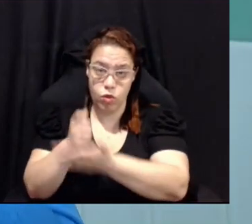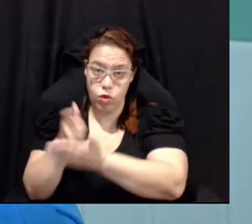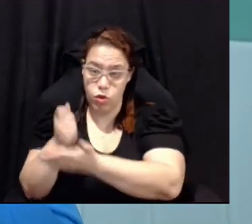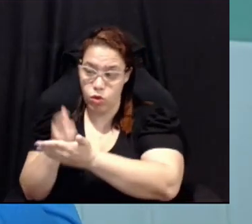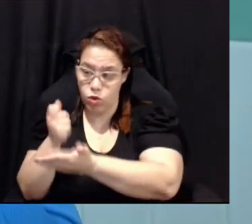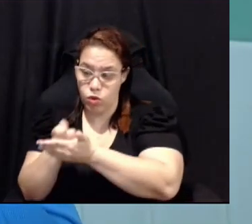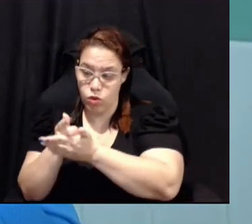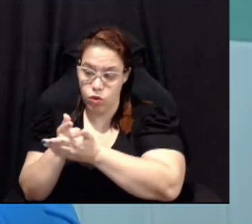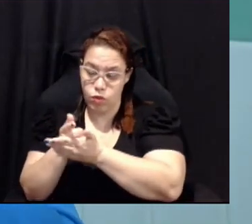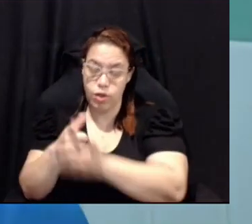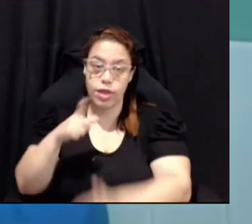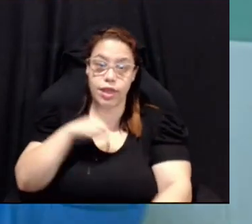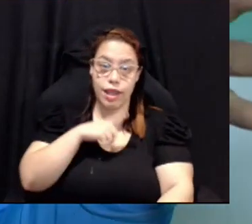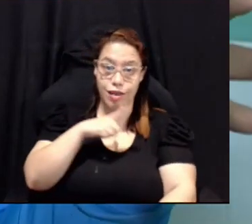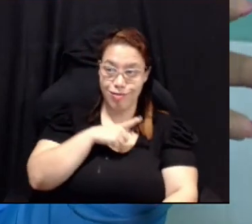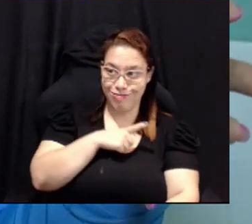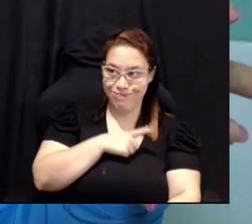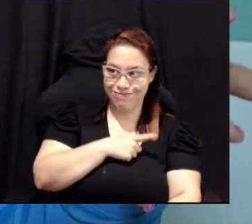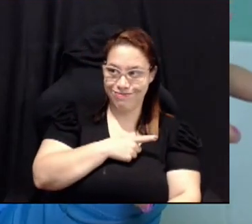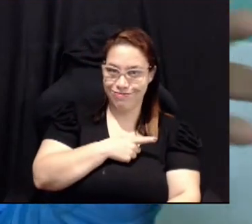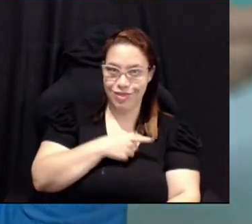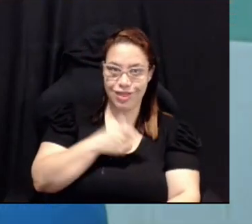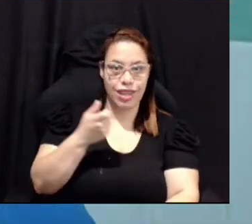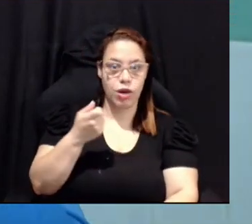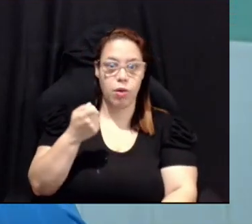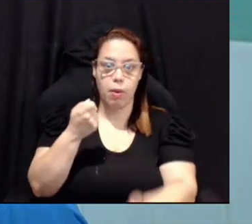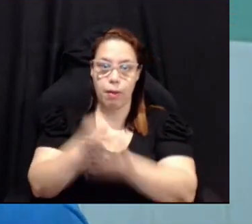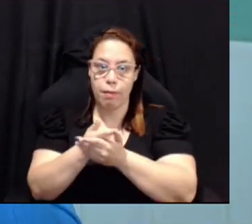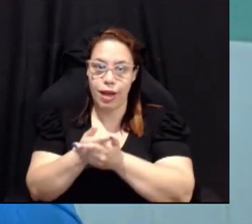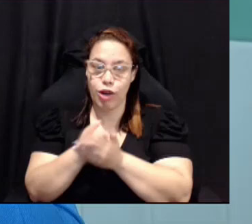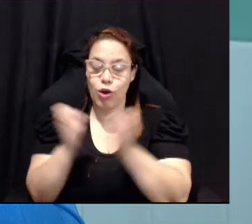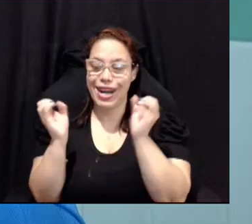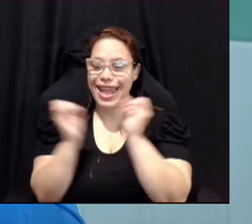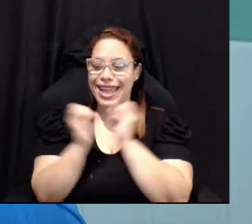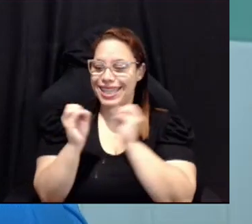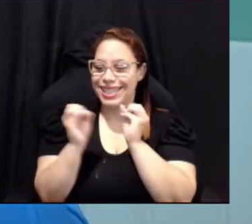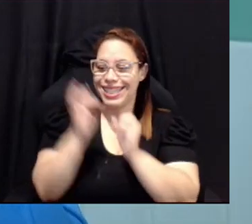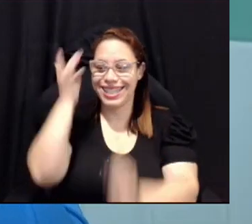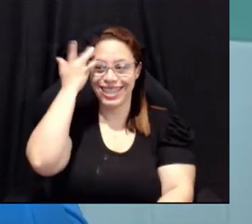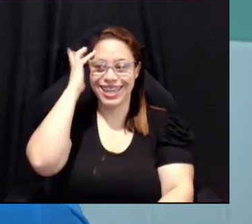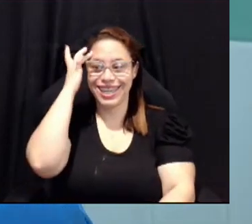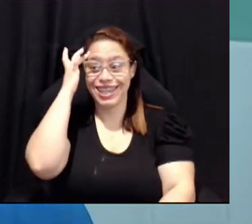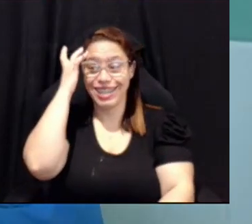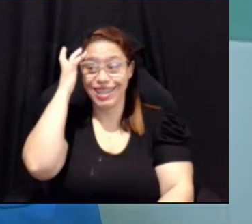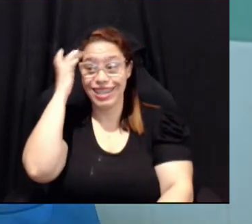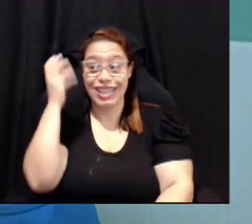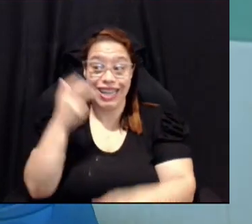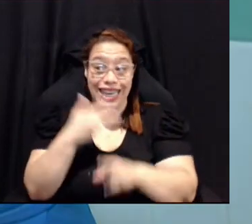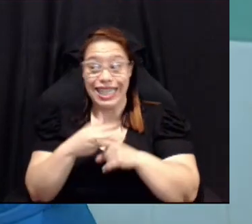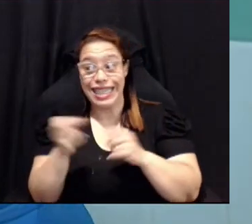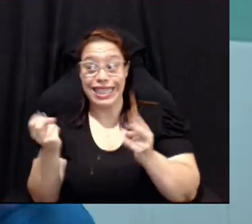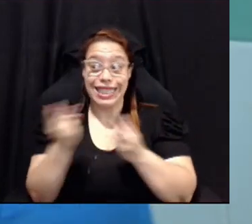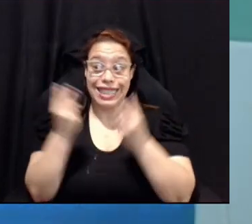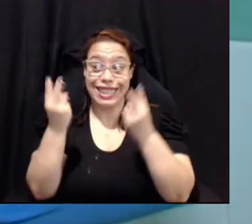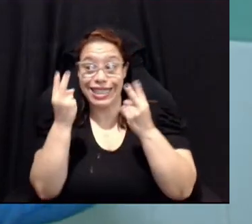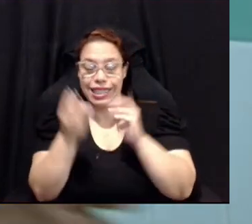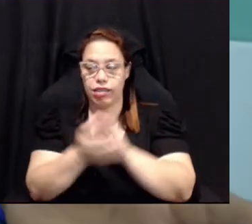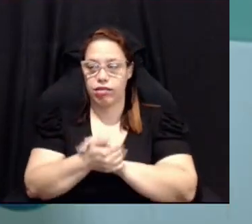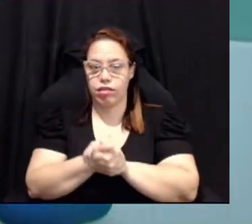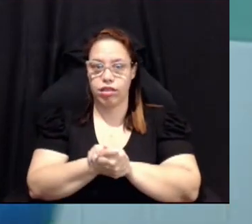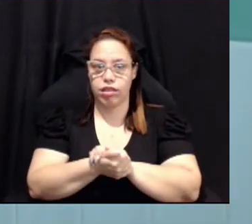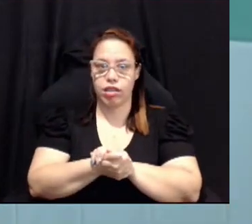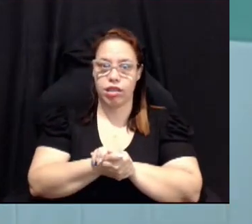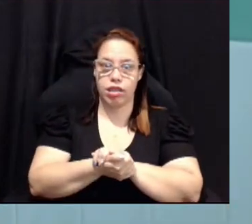restituição. Porque tem muita gente que não pagou nada de imposto de renda e acha que vai ganhar uma restituição. A Receita Federal não dá dinheiro. Ela